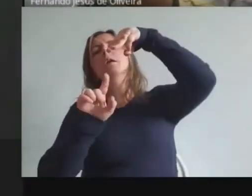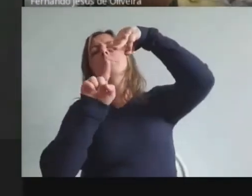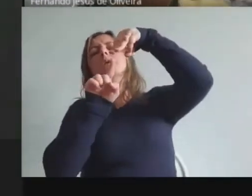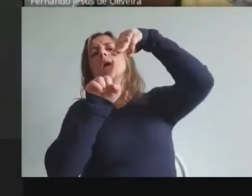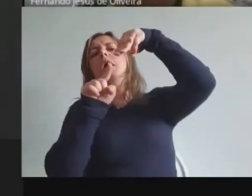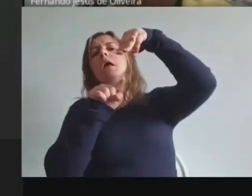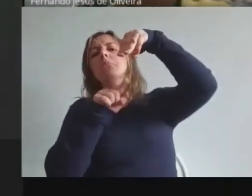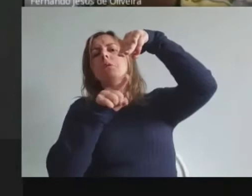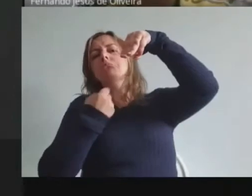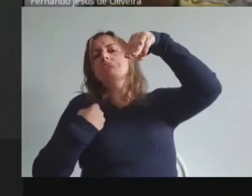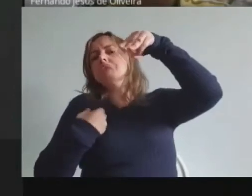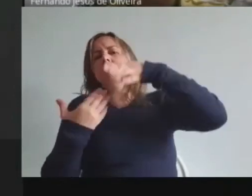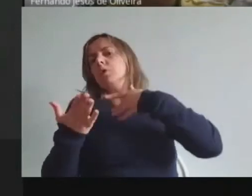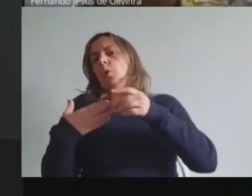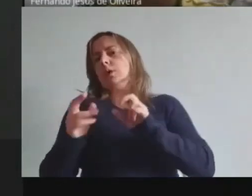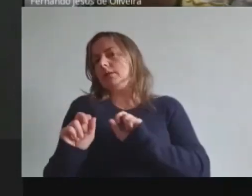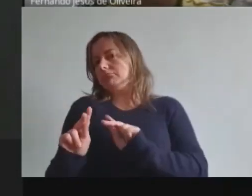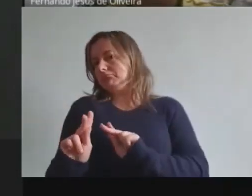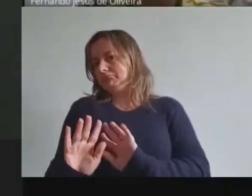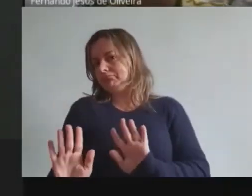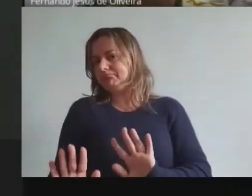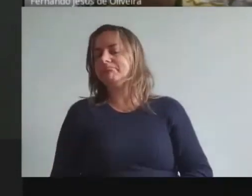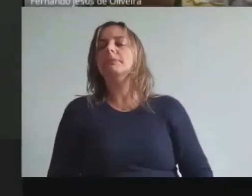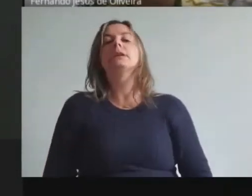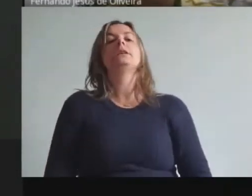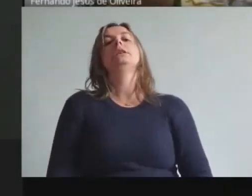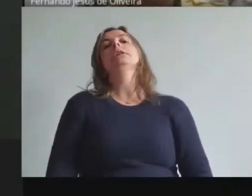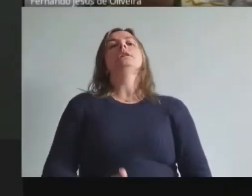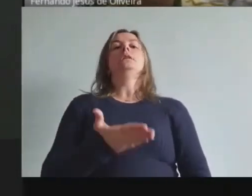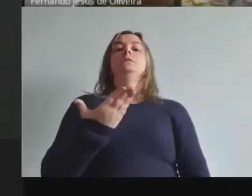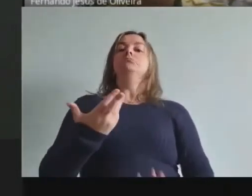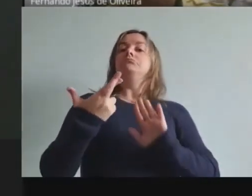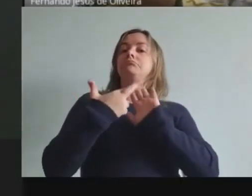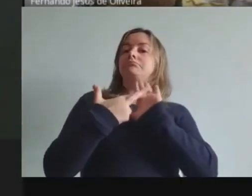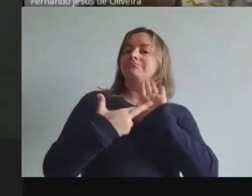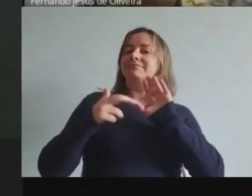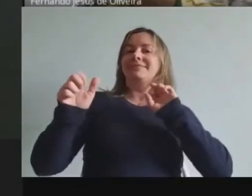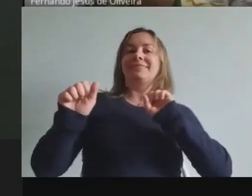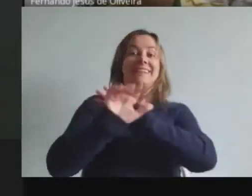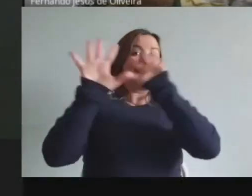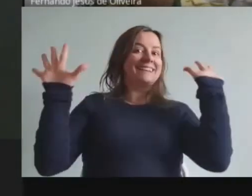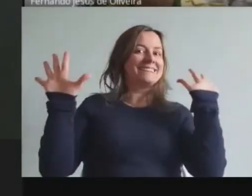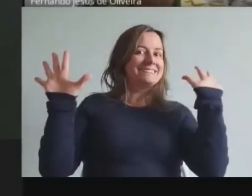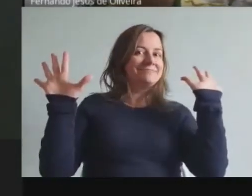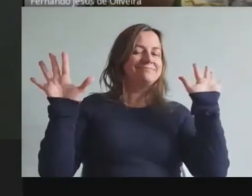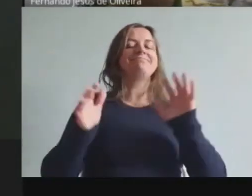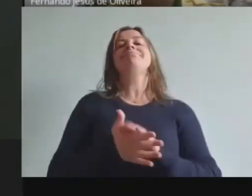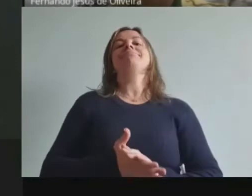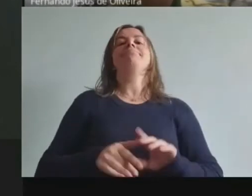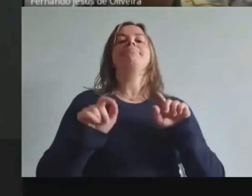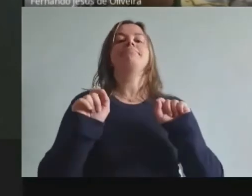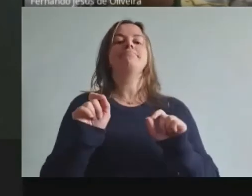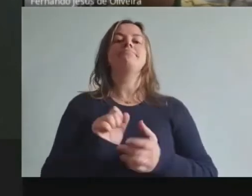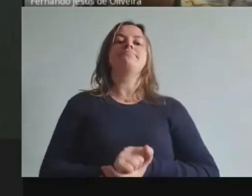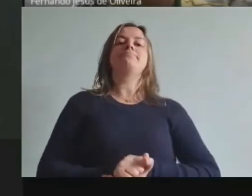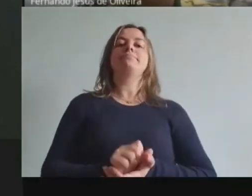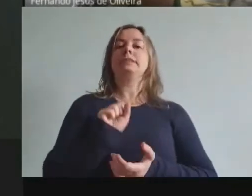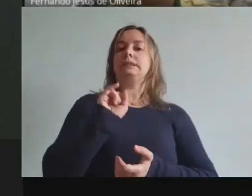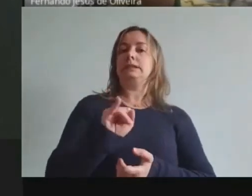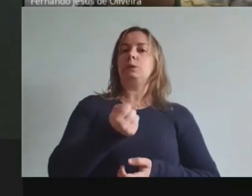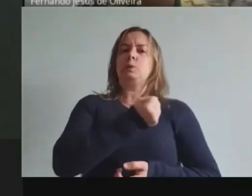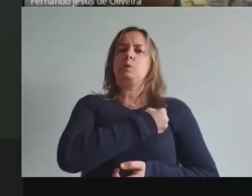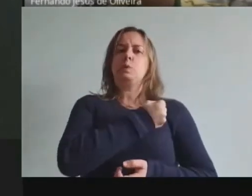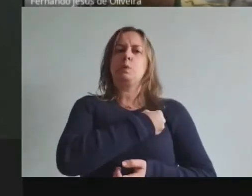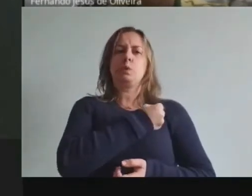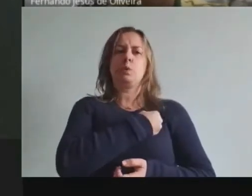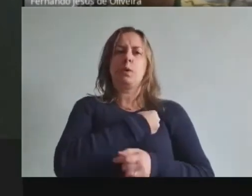é também um número qualquer, tá? Bom, então, a regra é clara. Se esse número for menor